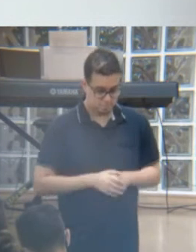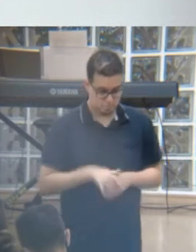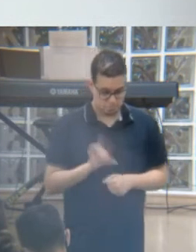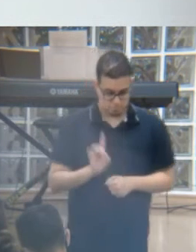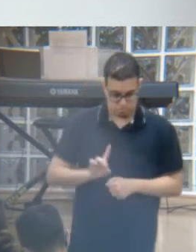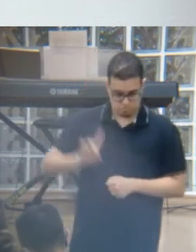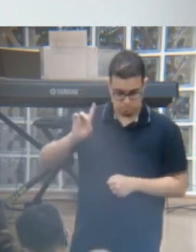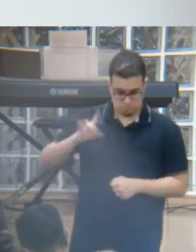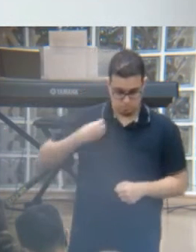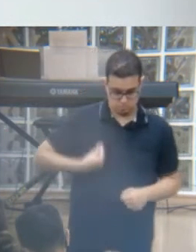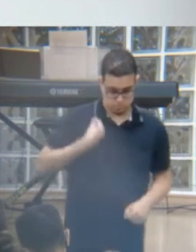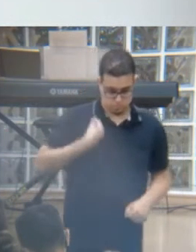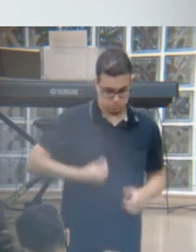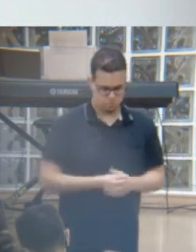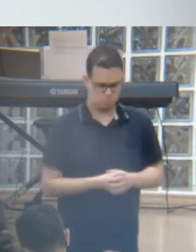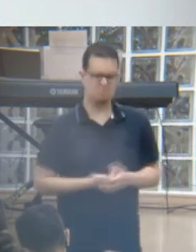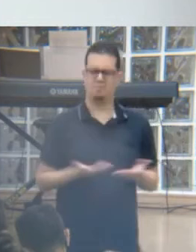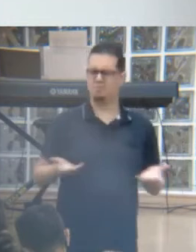Onde é que está o veredito nisso?